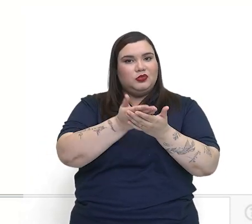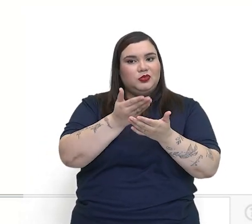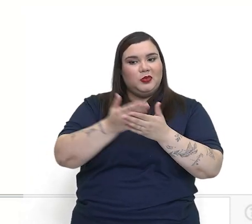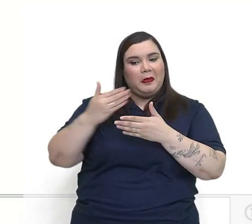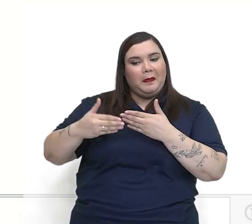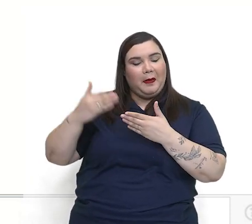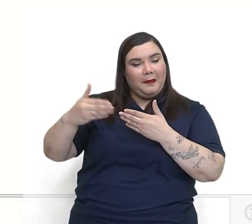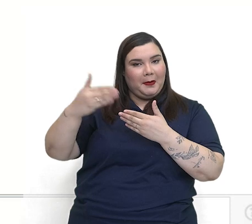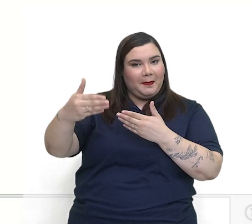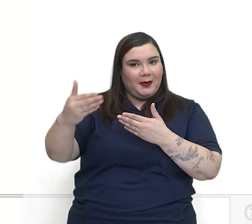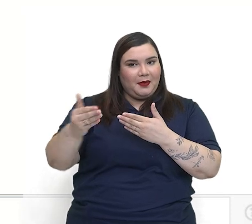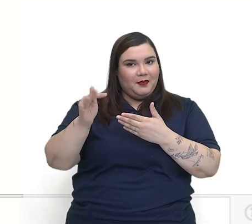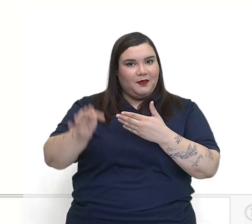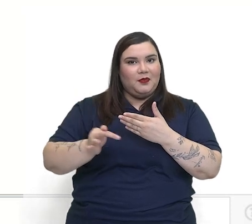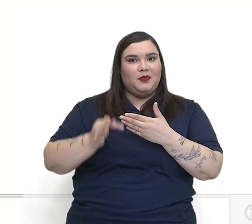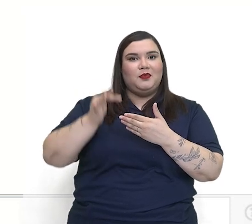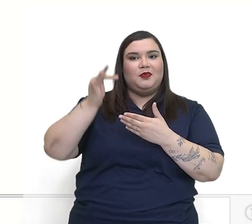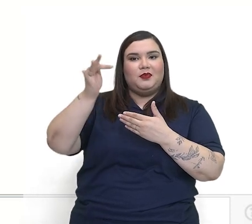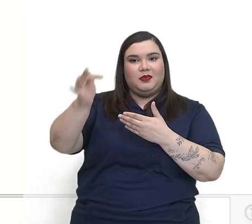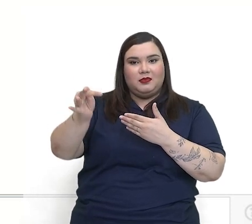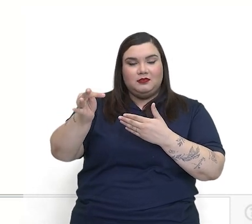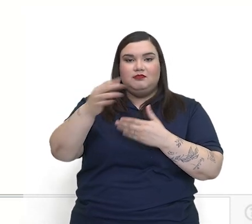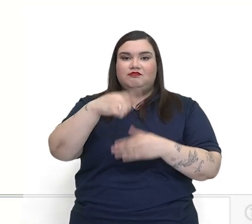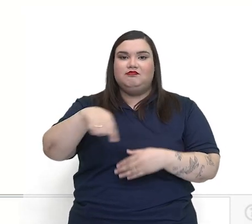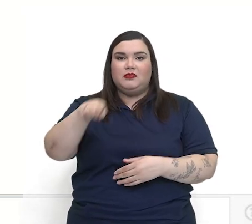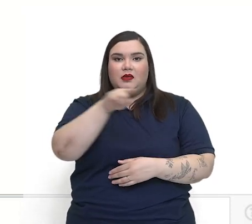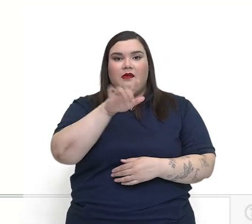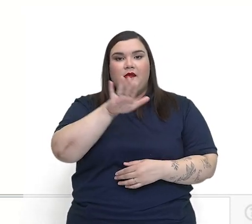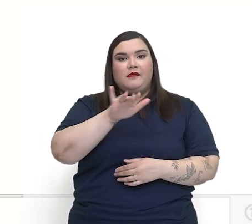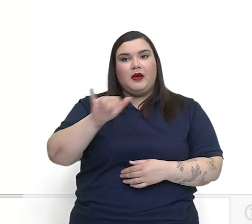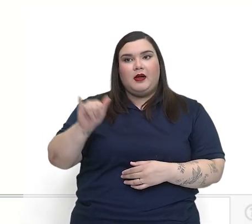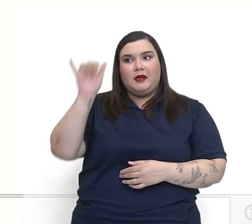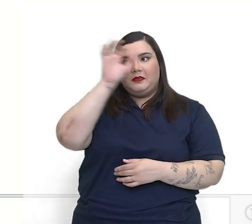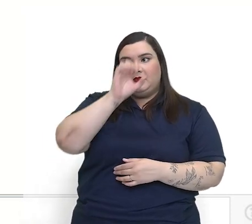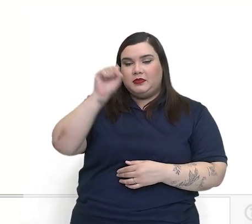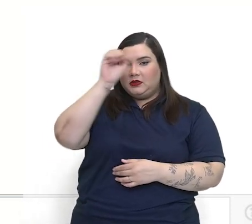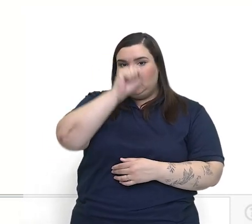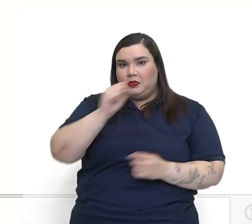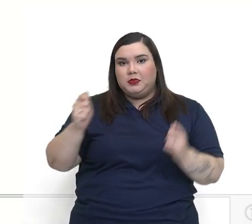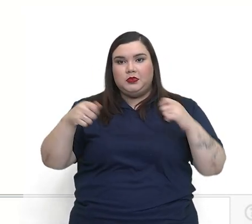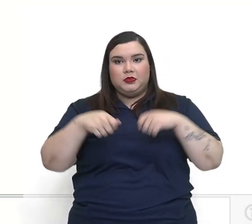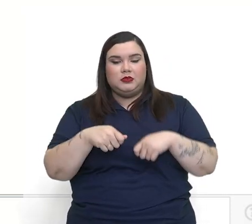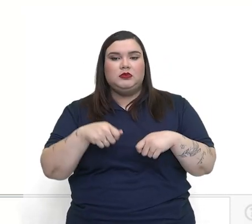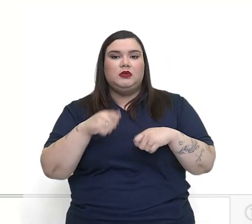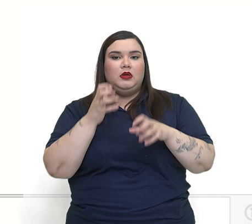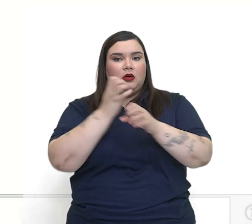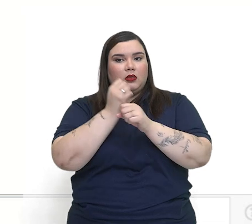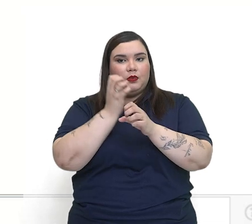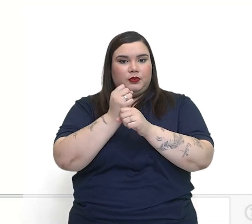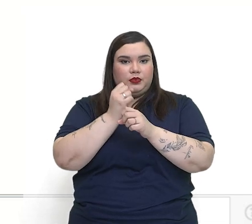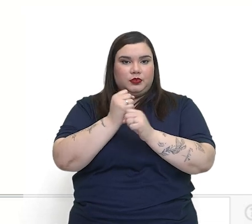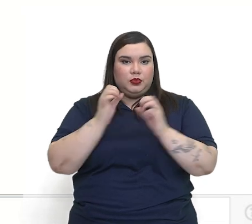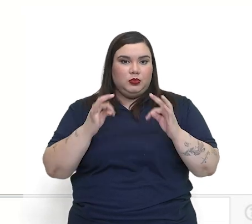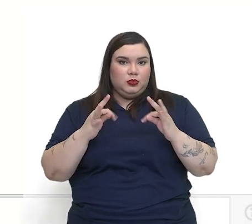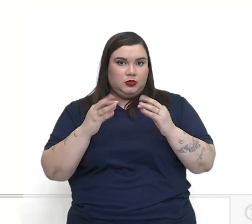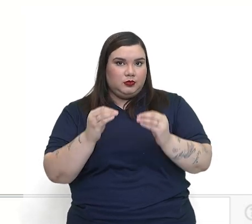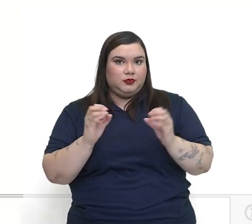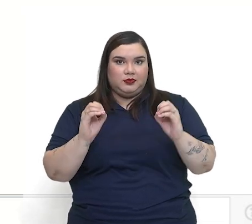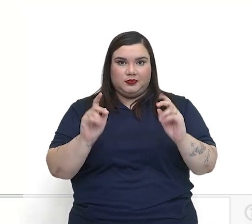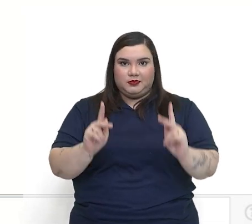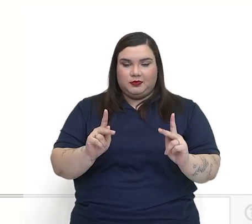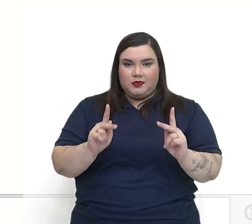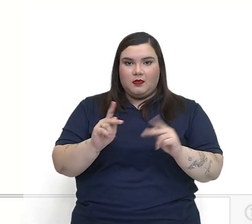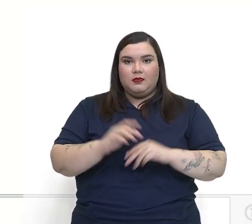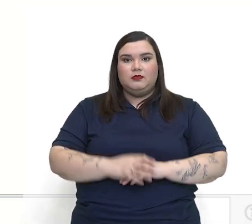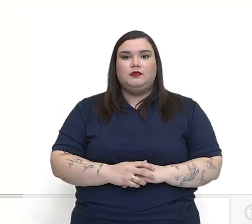próximo capítulo, tá? Em séries subsequentes vocês vão ter a oportunidade de aprender a calcular isso daqui, tá